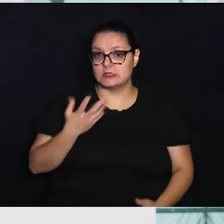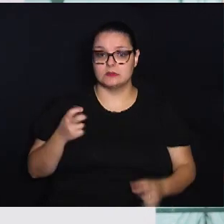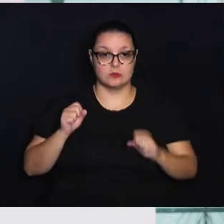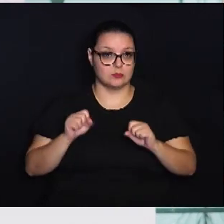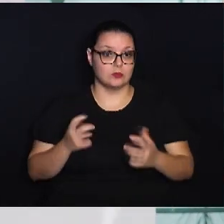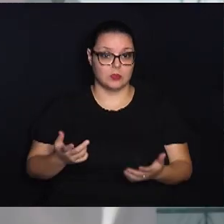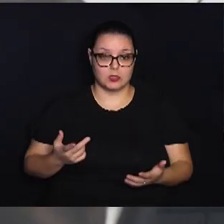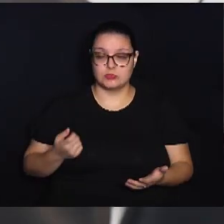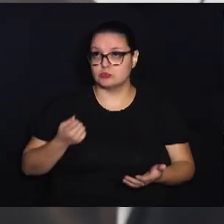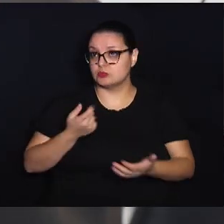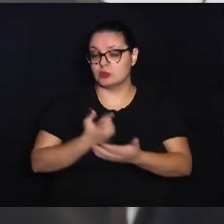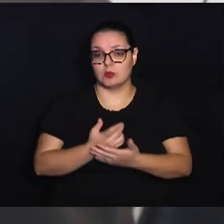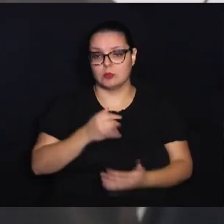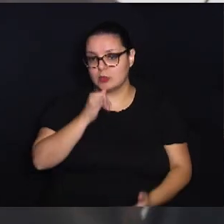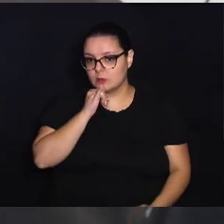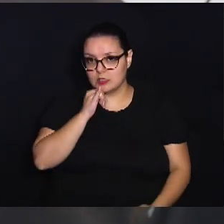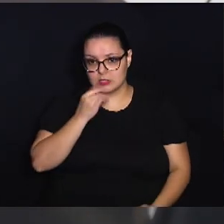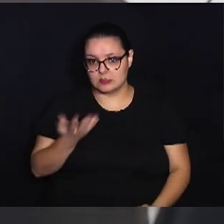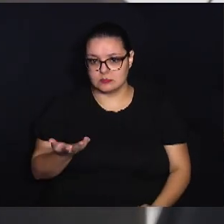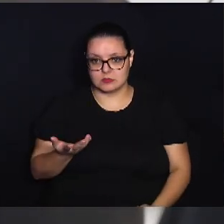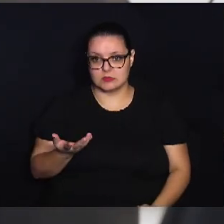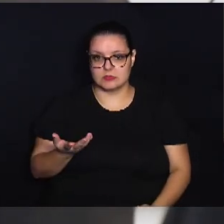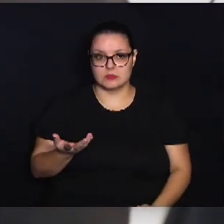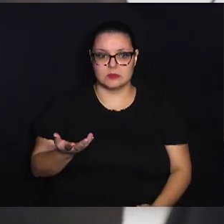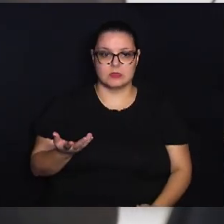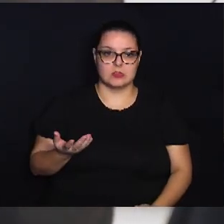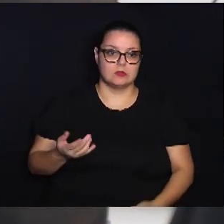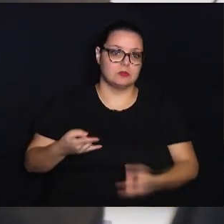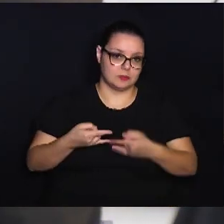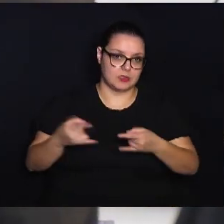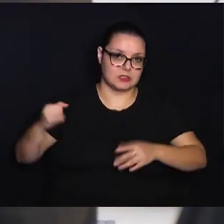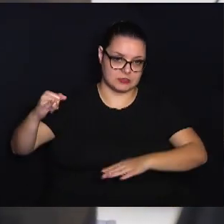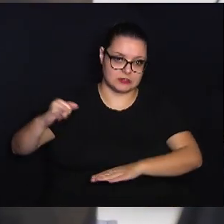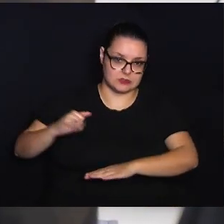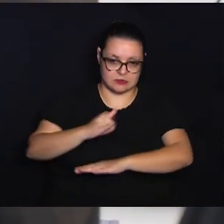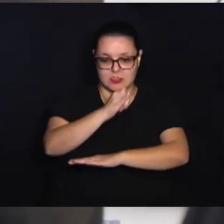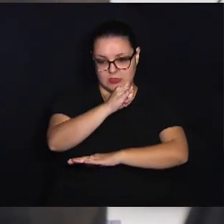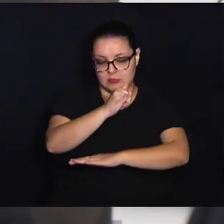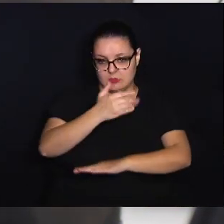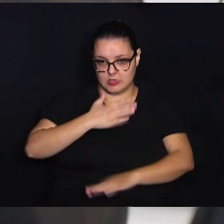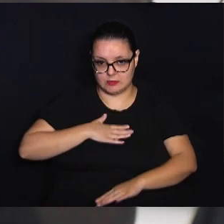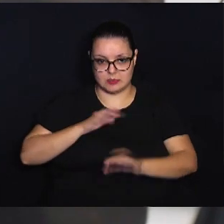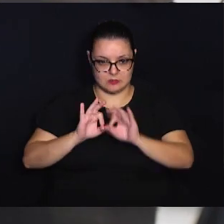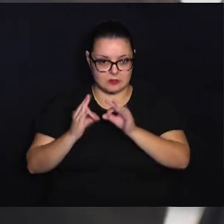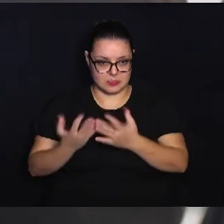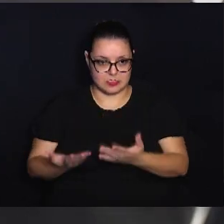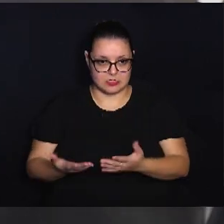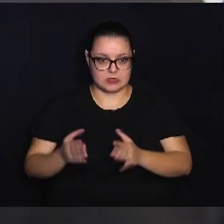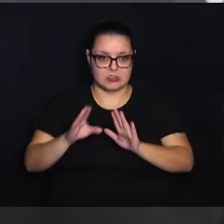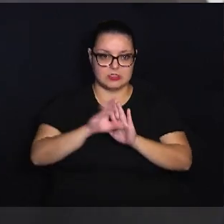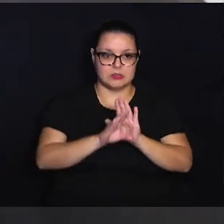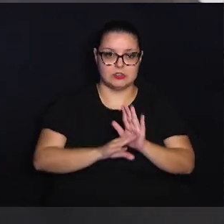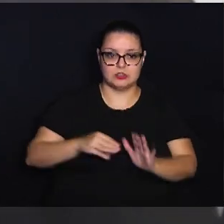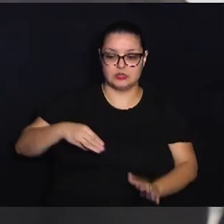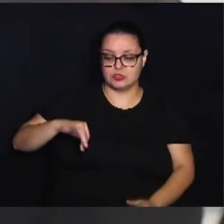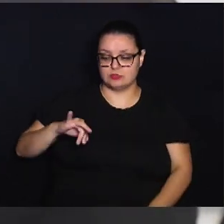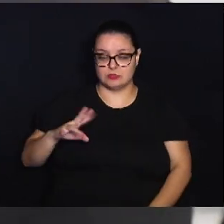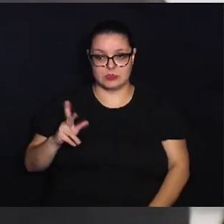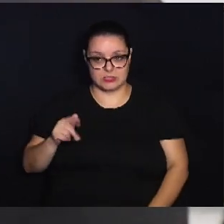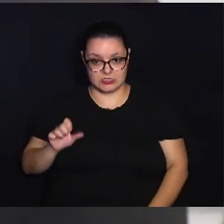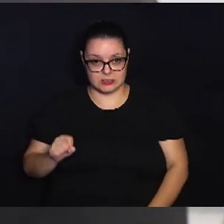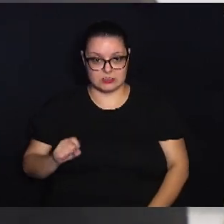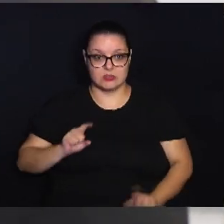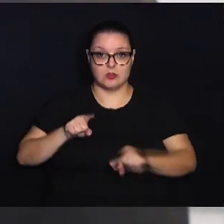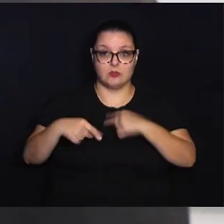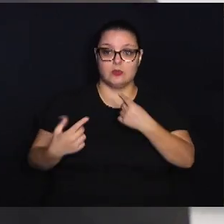exemplo, eu posso adquirir, por exemplo, meus aéreos, né? Para mim, para minha família, através desses programas de milhas.